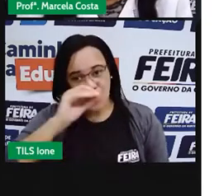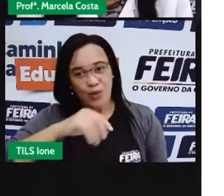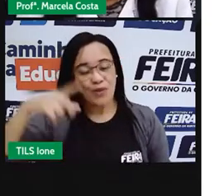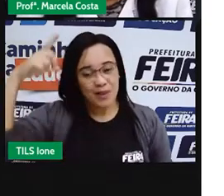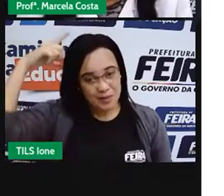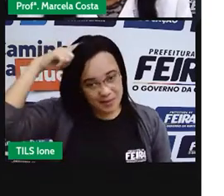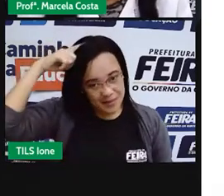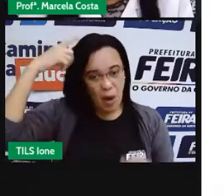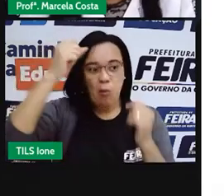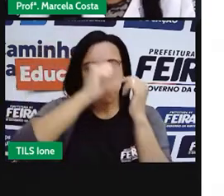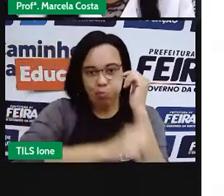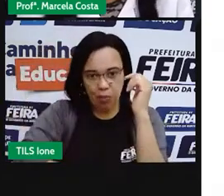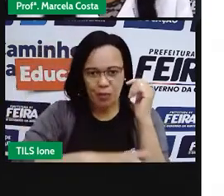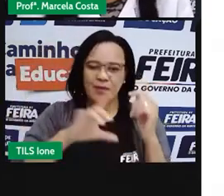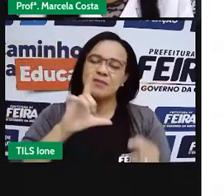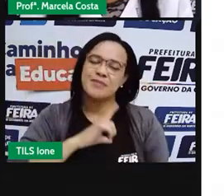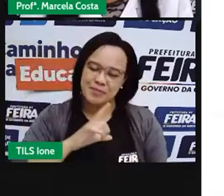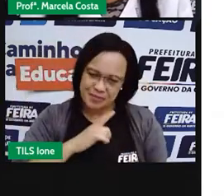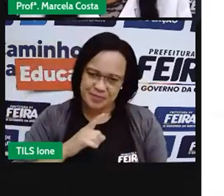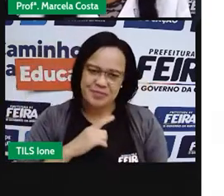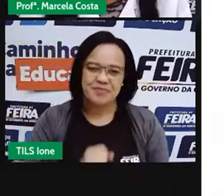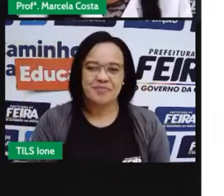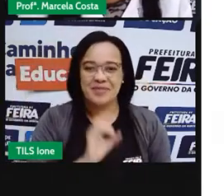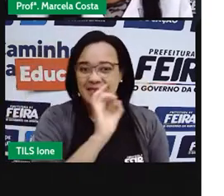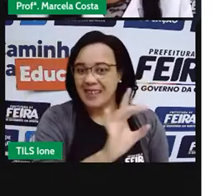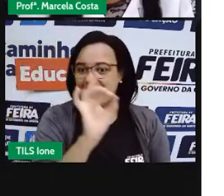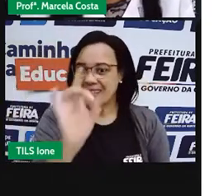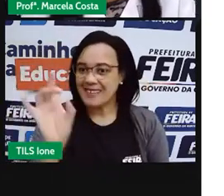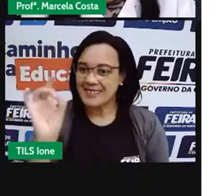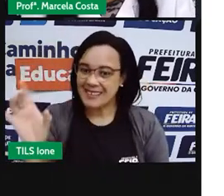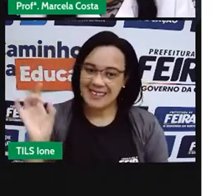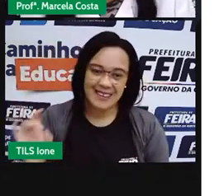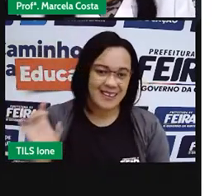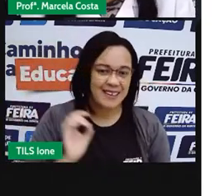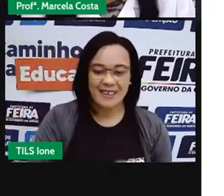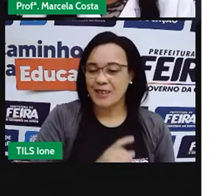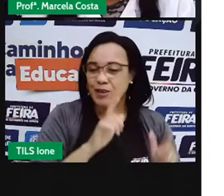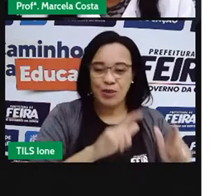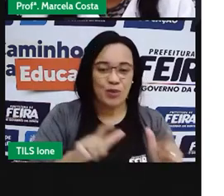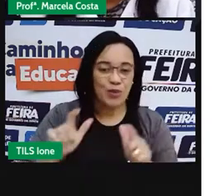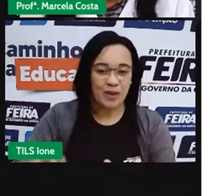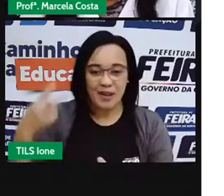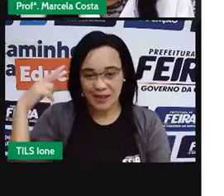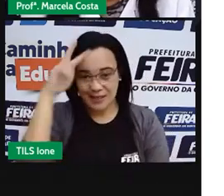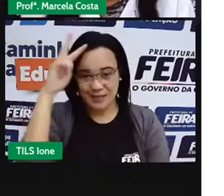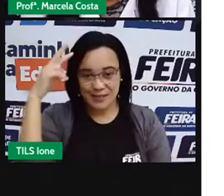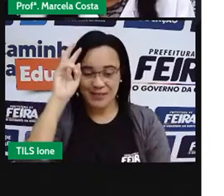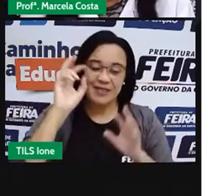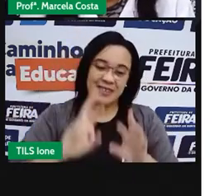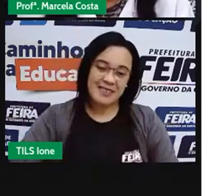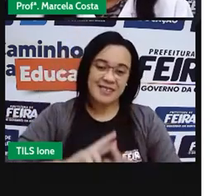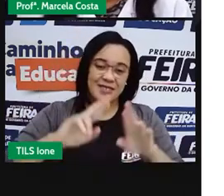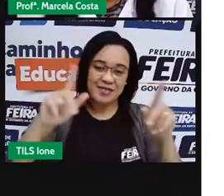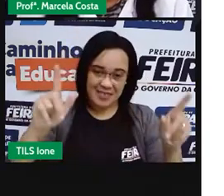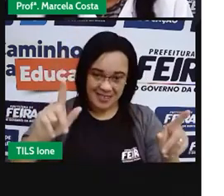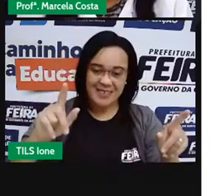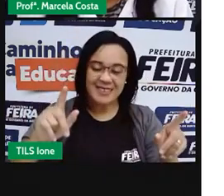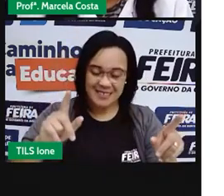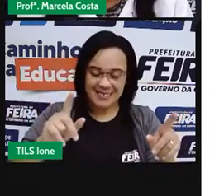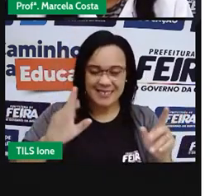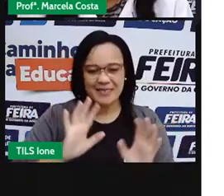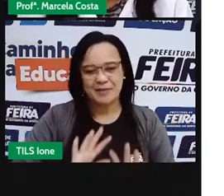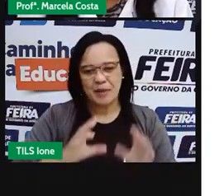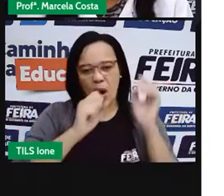soltavam um. Cada uma em uma situação diferente, teve um momento que soltou um. Não foi